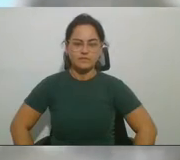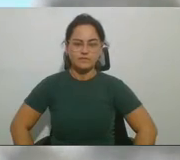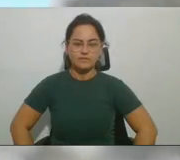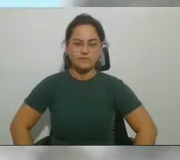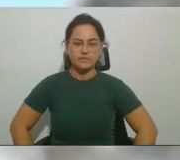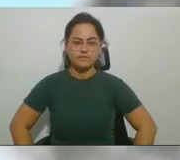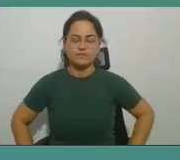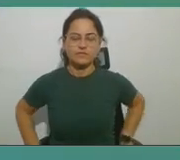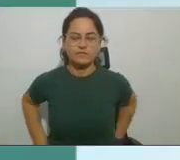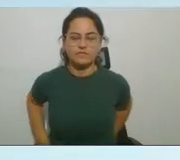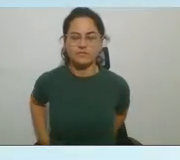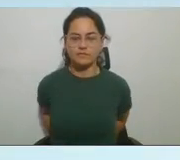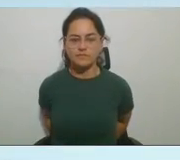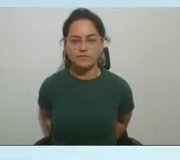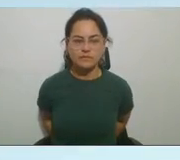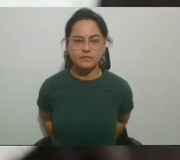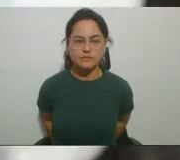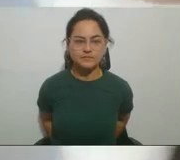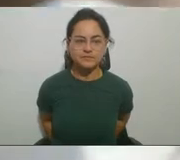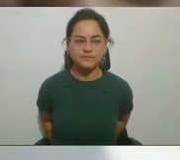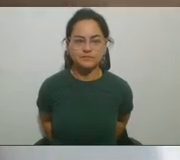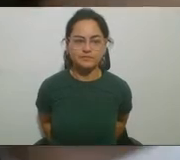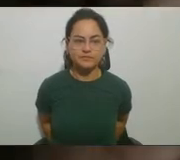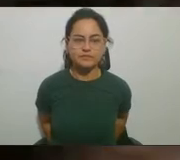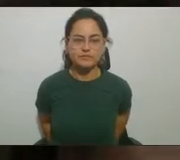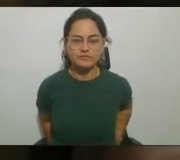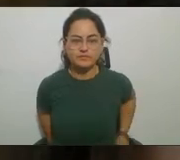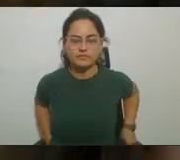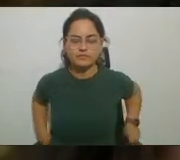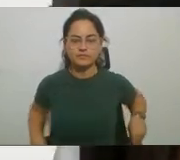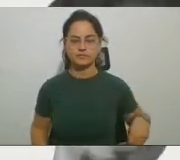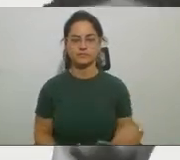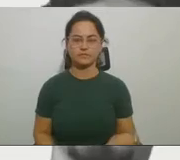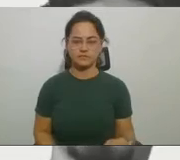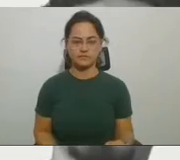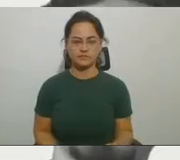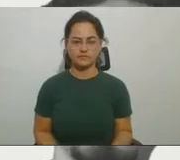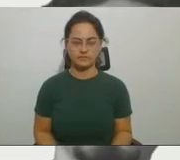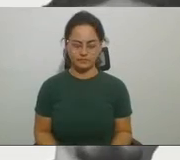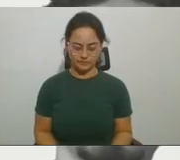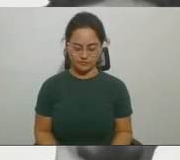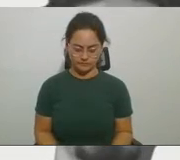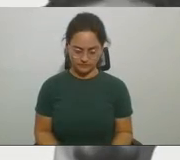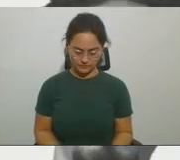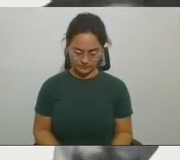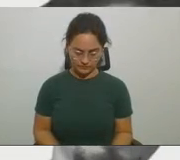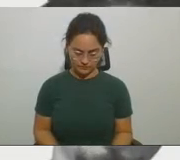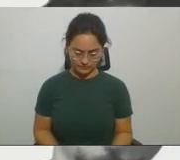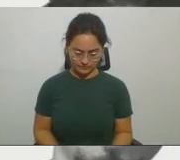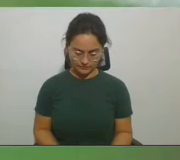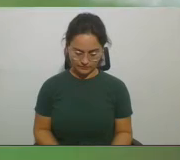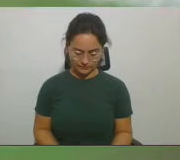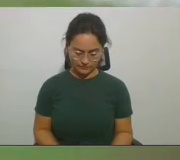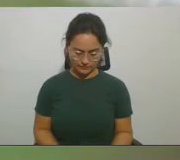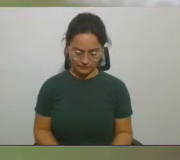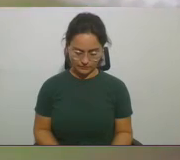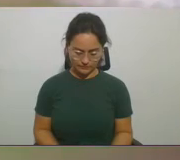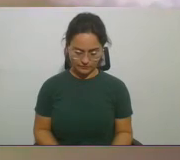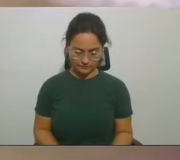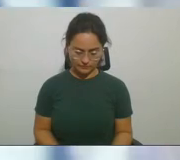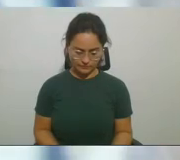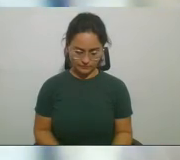recursos, evitando o desperdício e transformando a vida de todos. A Unesc acredita na conexão